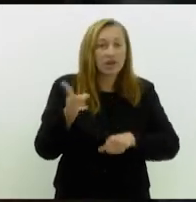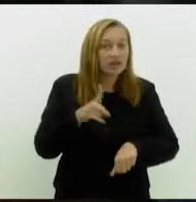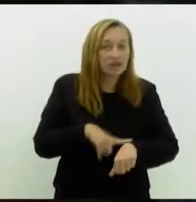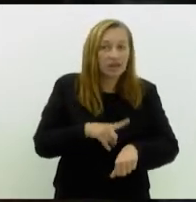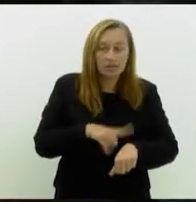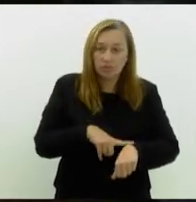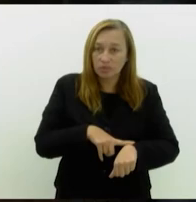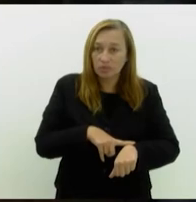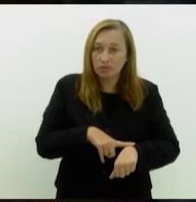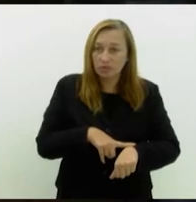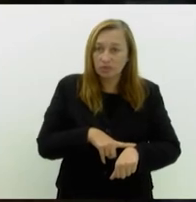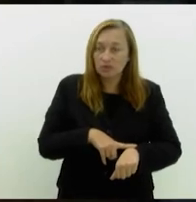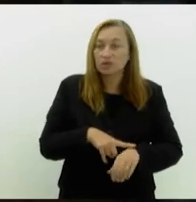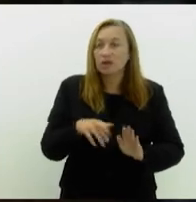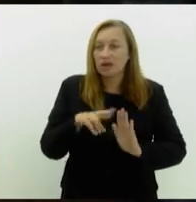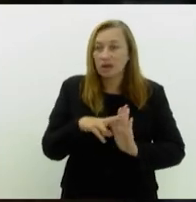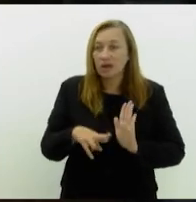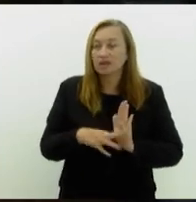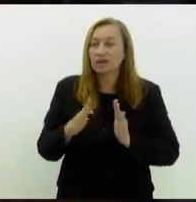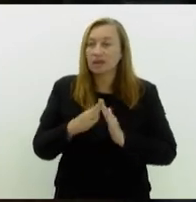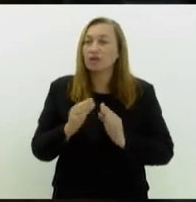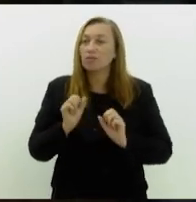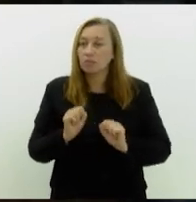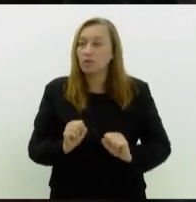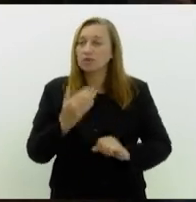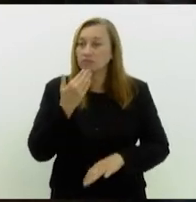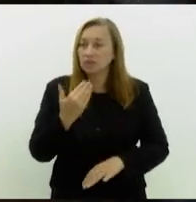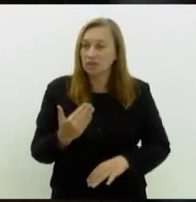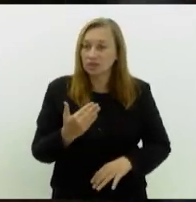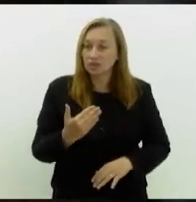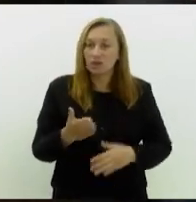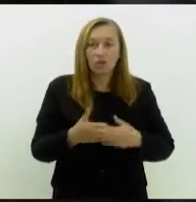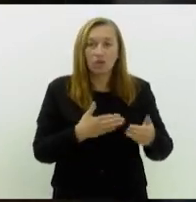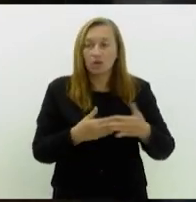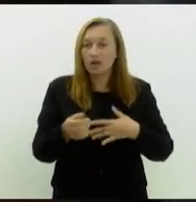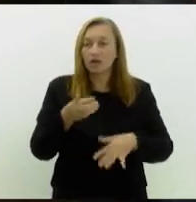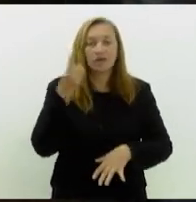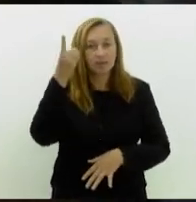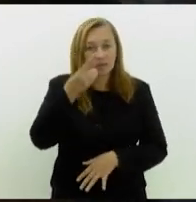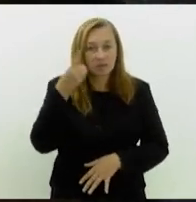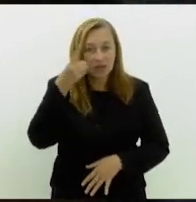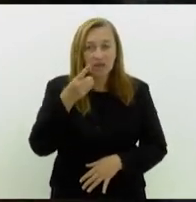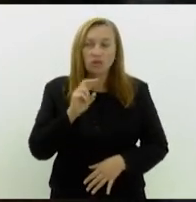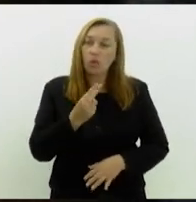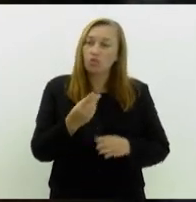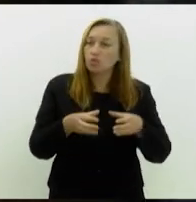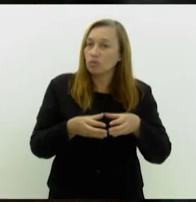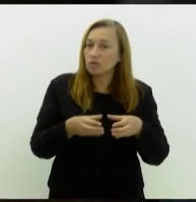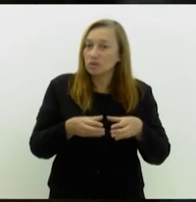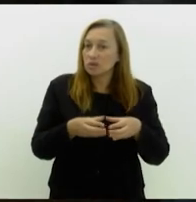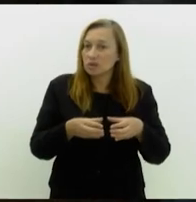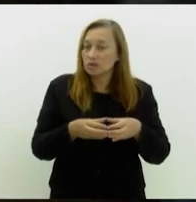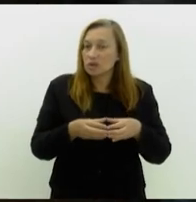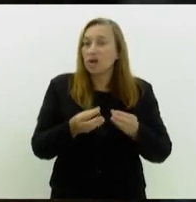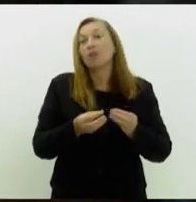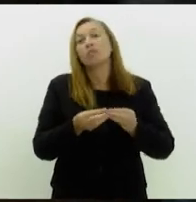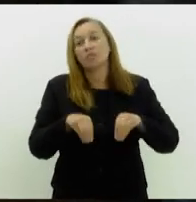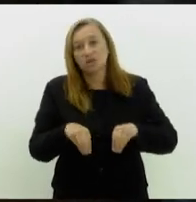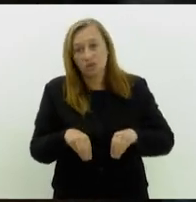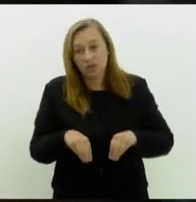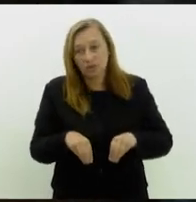tramitação regimentalmente pode ser suscitado por qualquer parlamentar ou comissão uma questão de